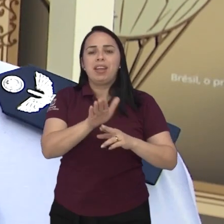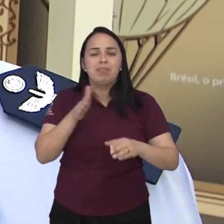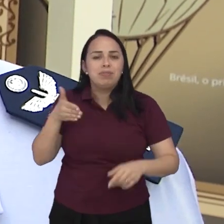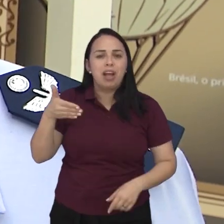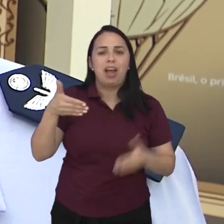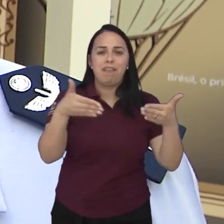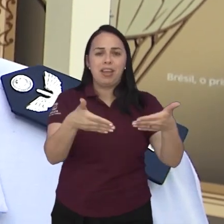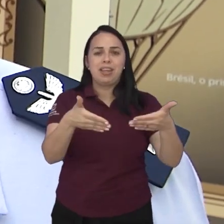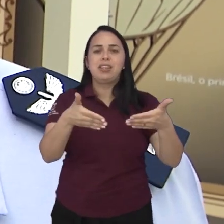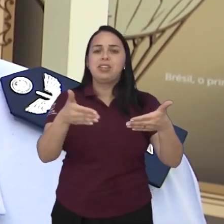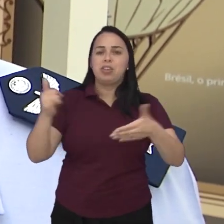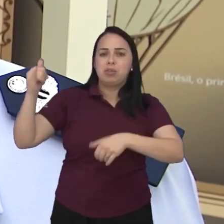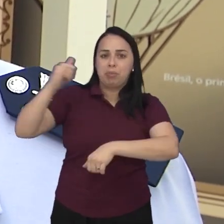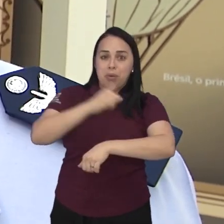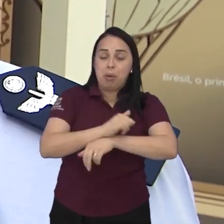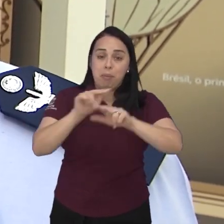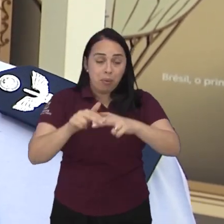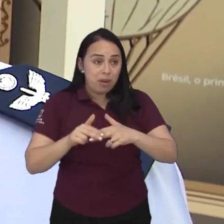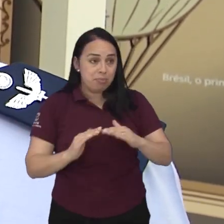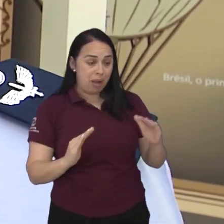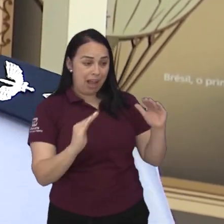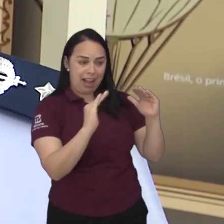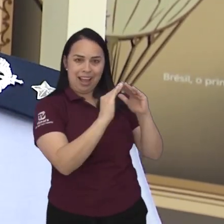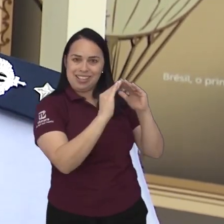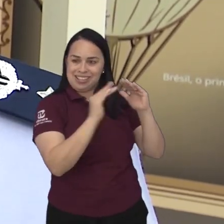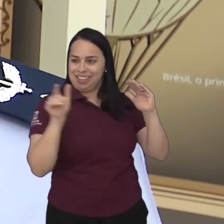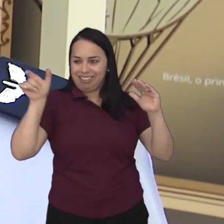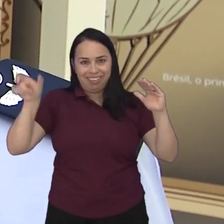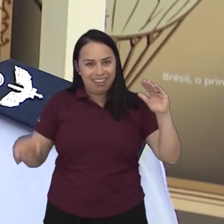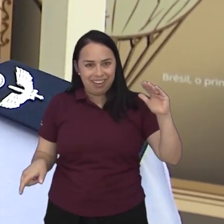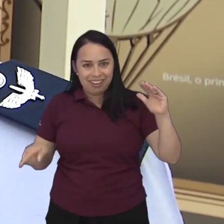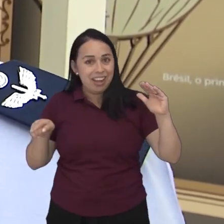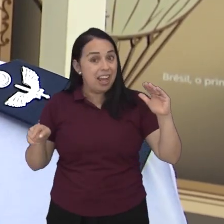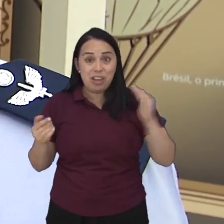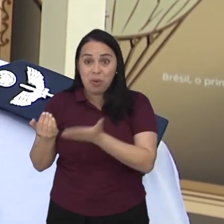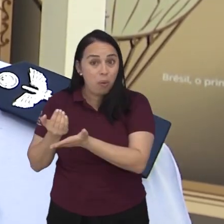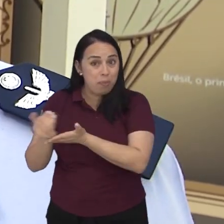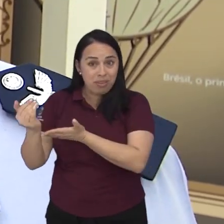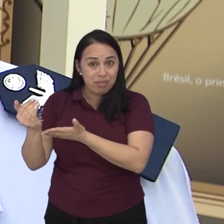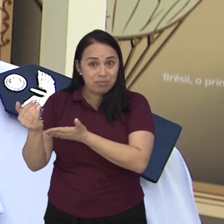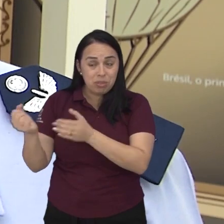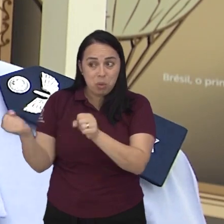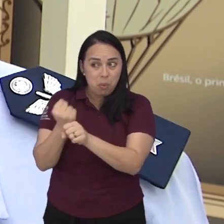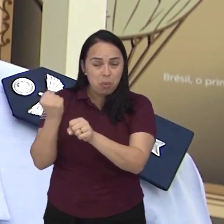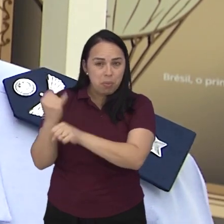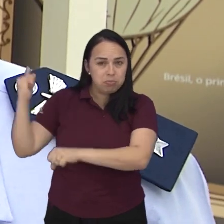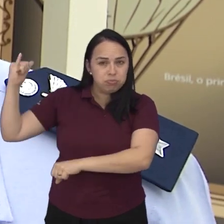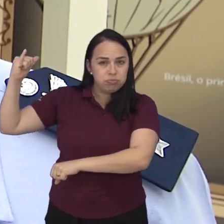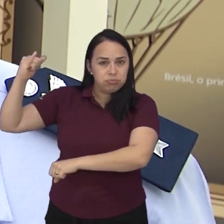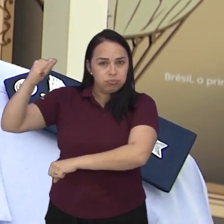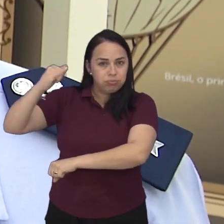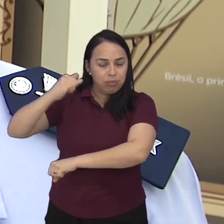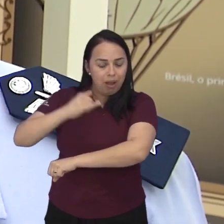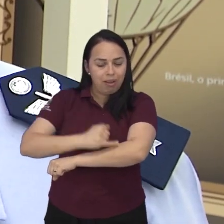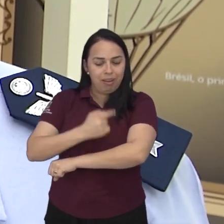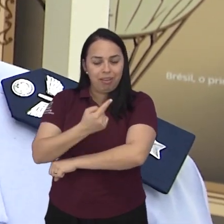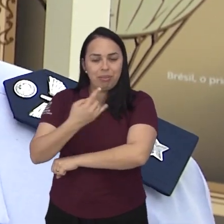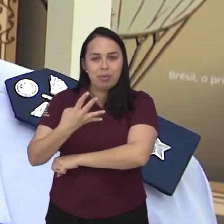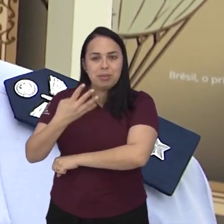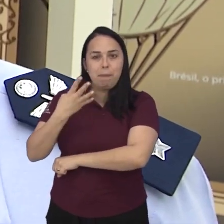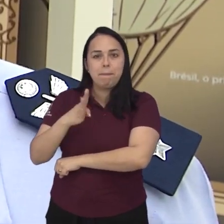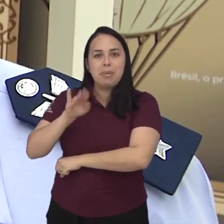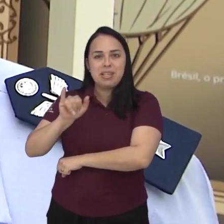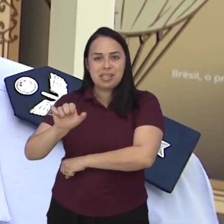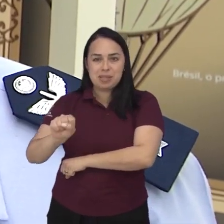polo aeroespacial do Brasil. E ter a réplica da casa de Santos Dumont, que foi quem deu início a tudo isso, com